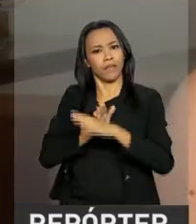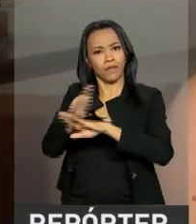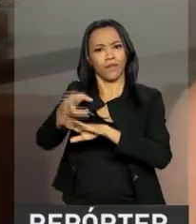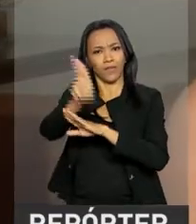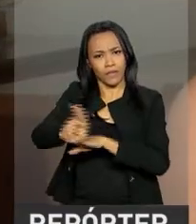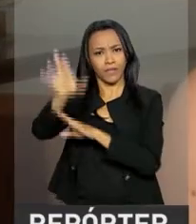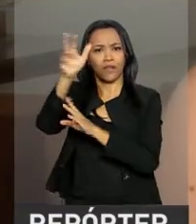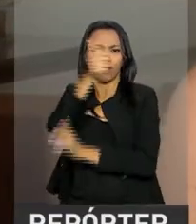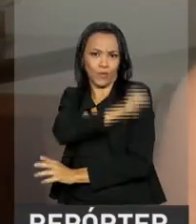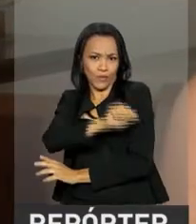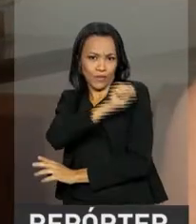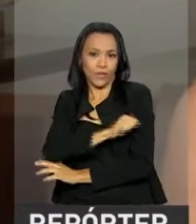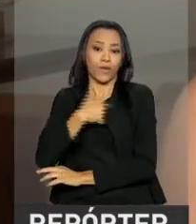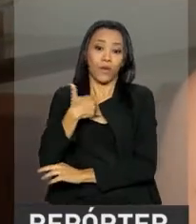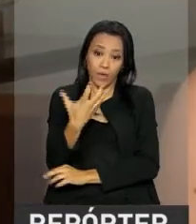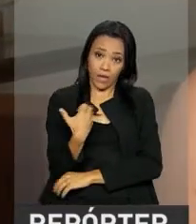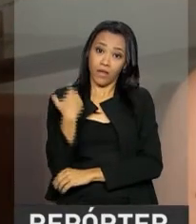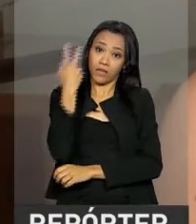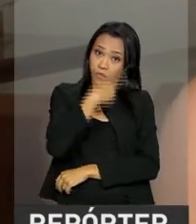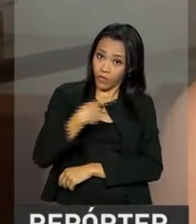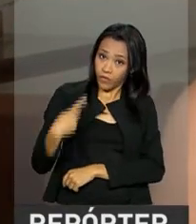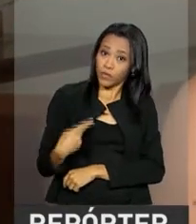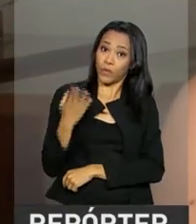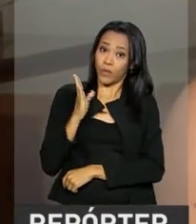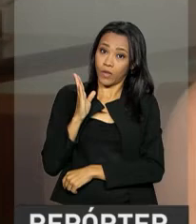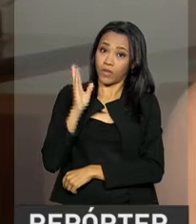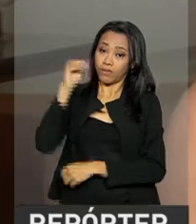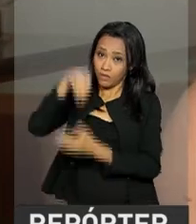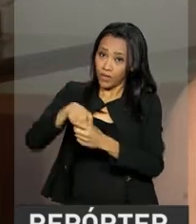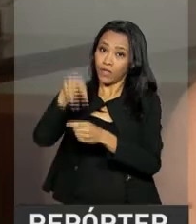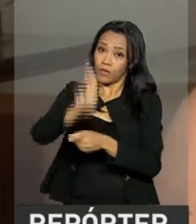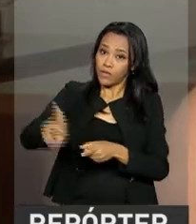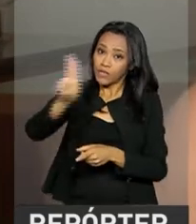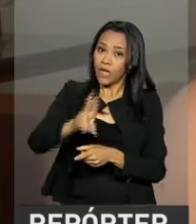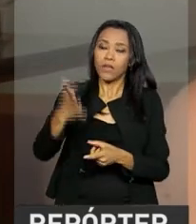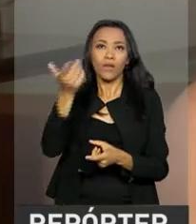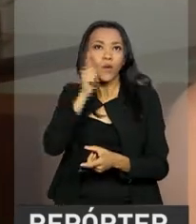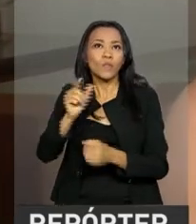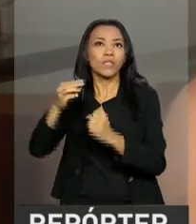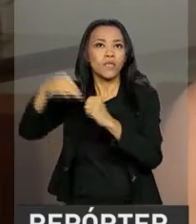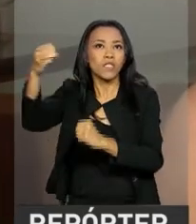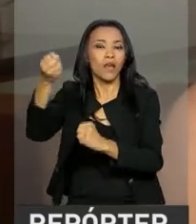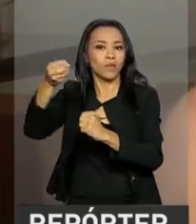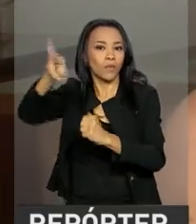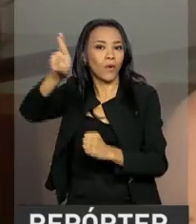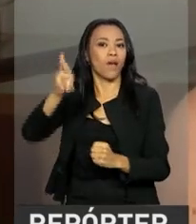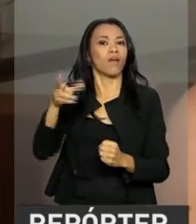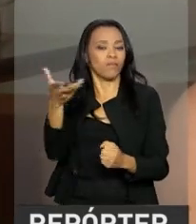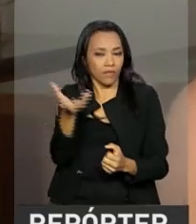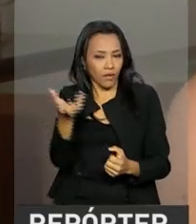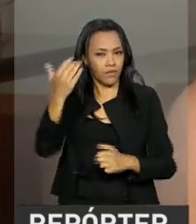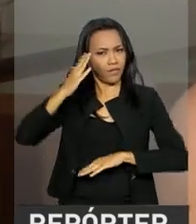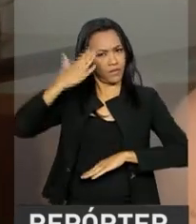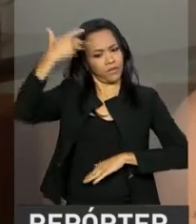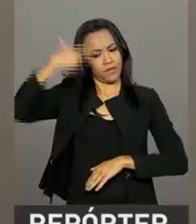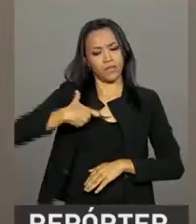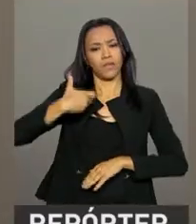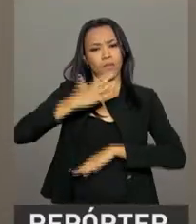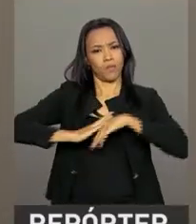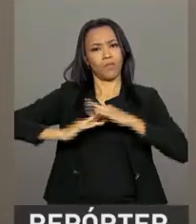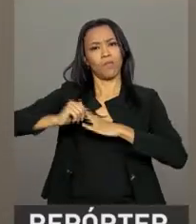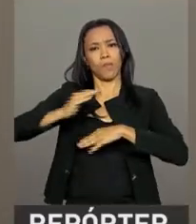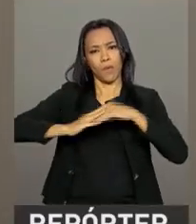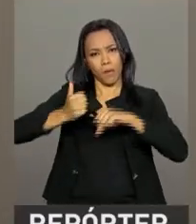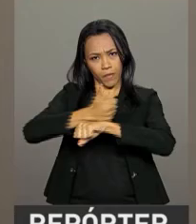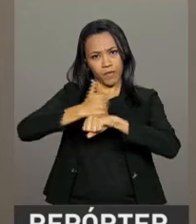eu quero ser professora efetiva de lá não quero assim no mestrado e doutorado e ser um profissional o